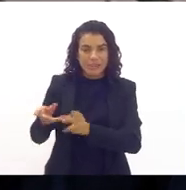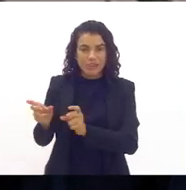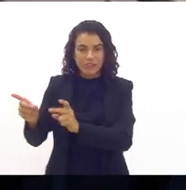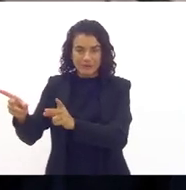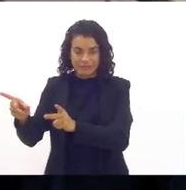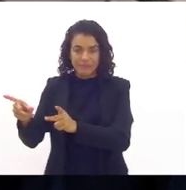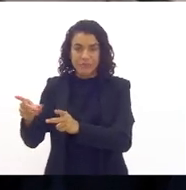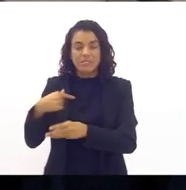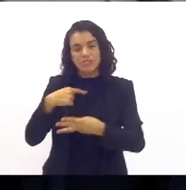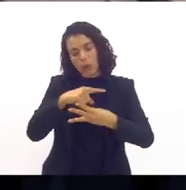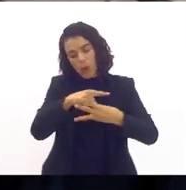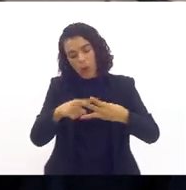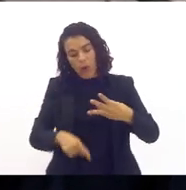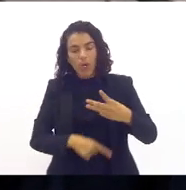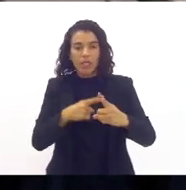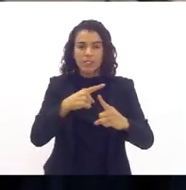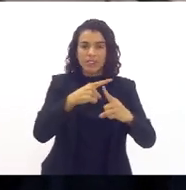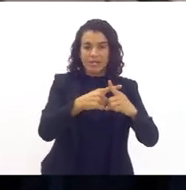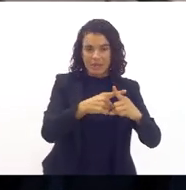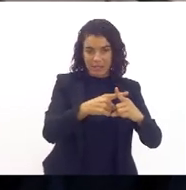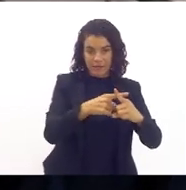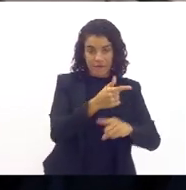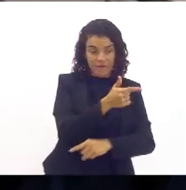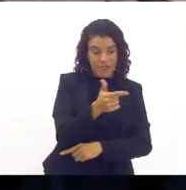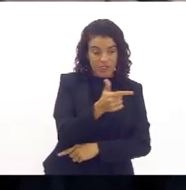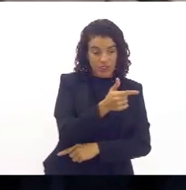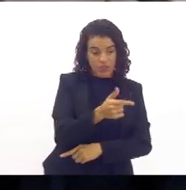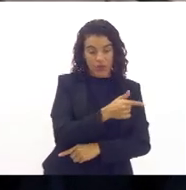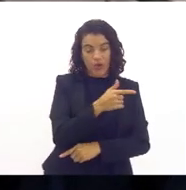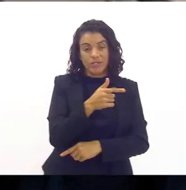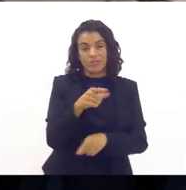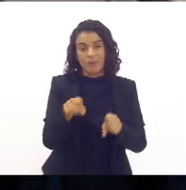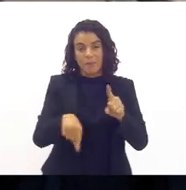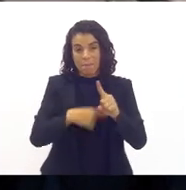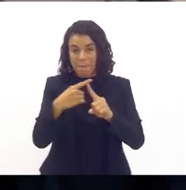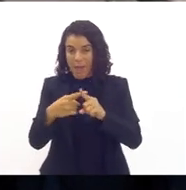multiplicação tripla, de 22 e de 23,